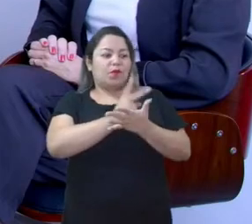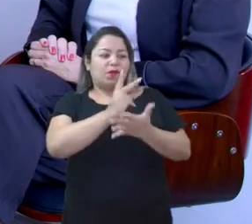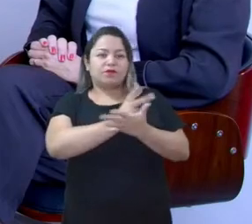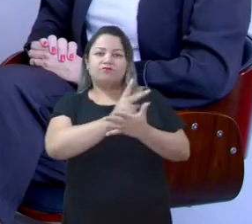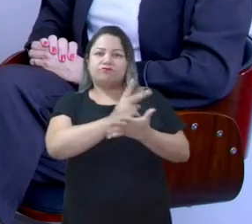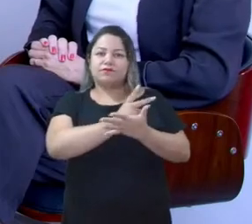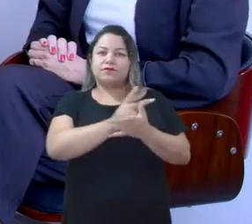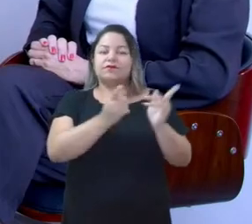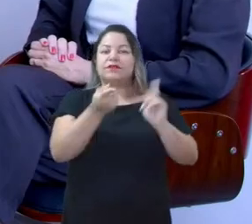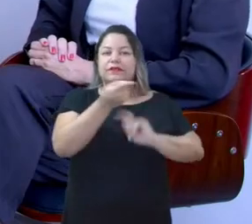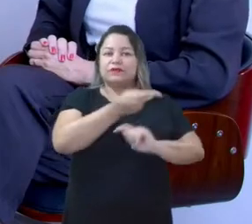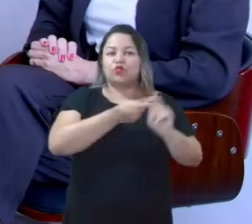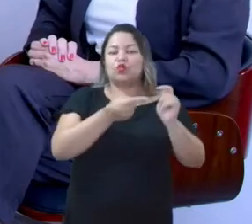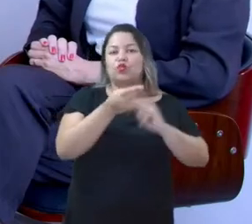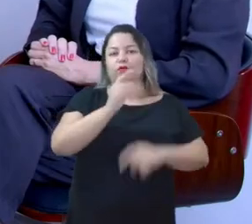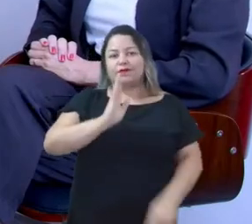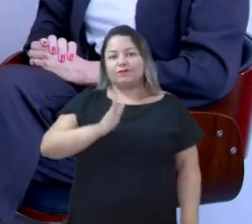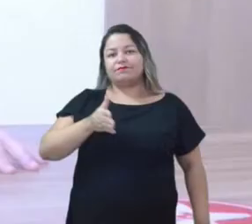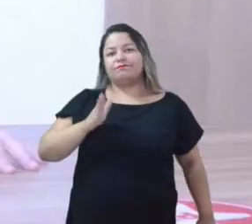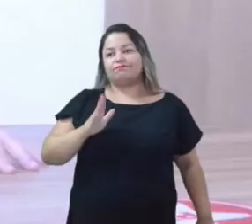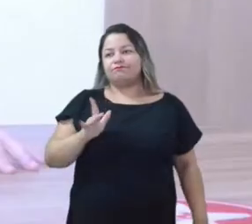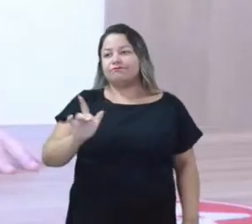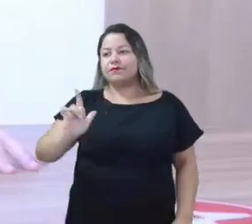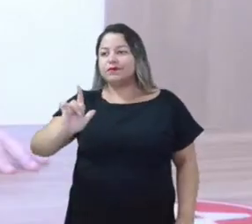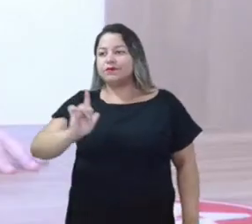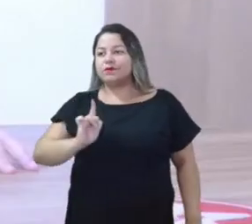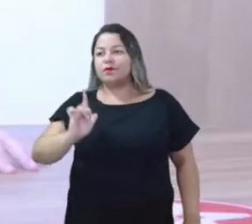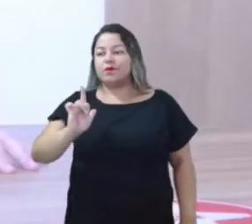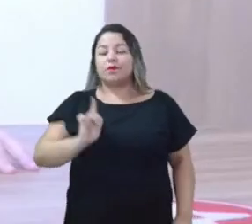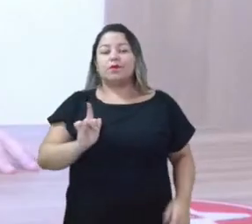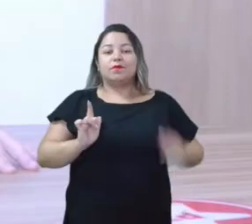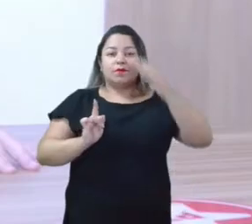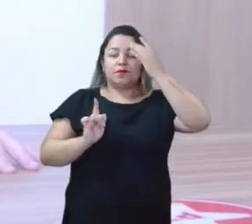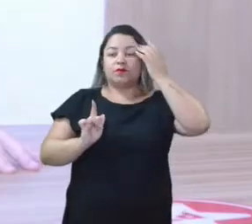econômico, metalúrgicos, que você tem no mesmo estado,